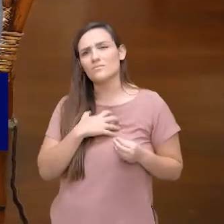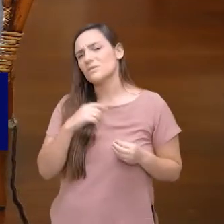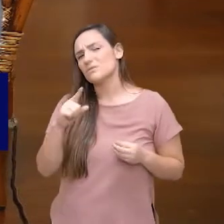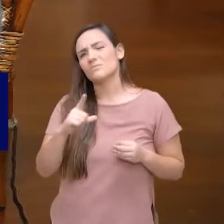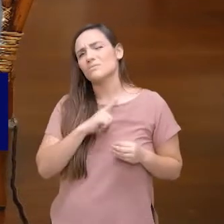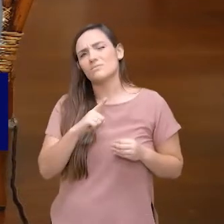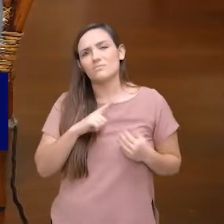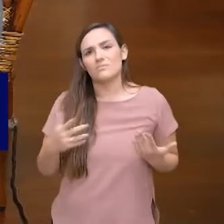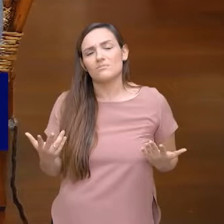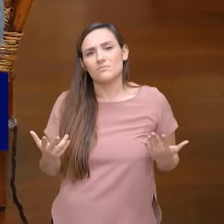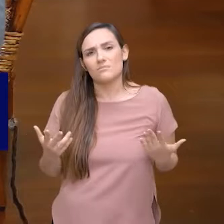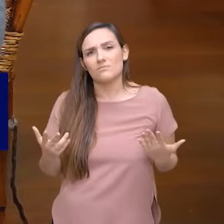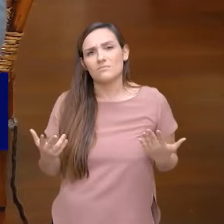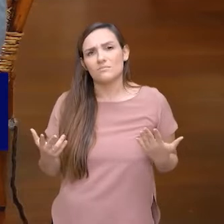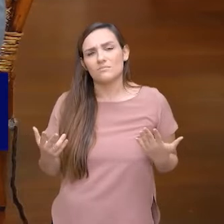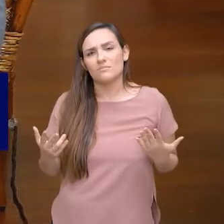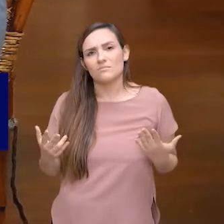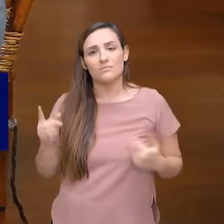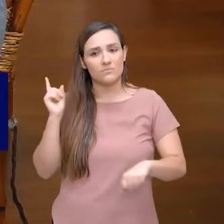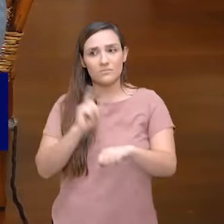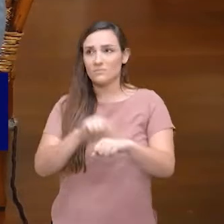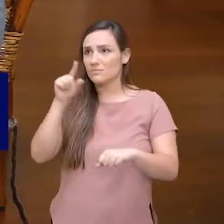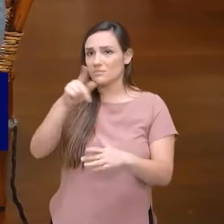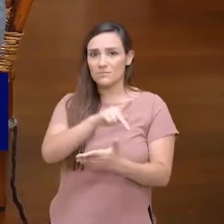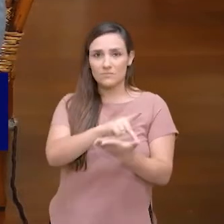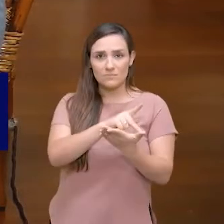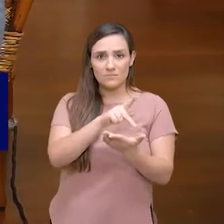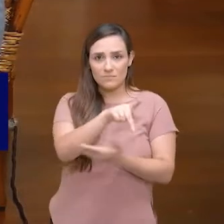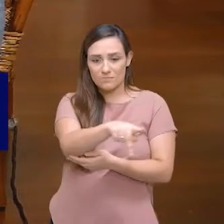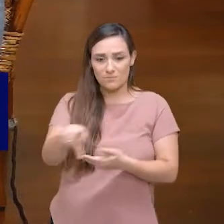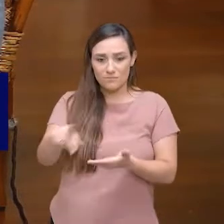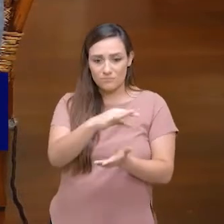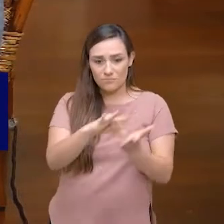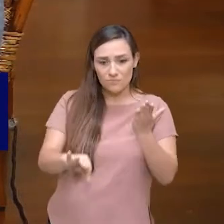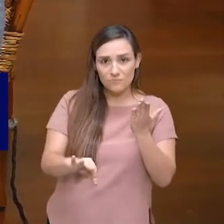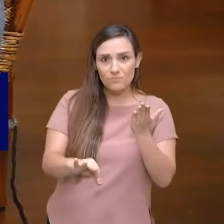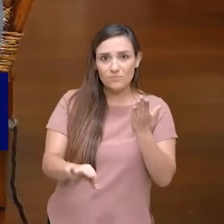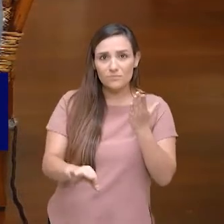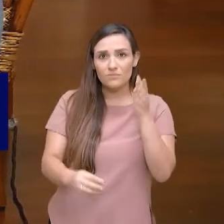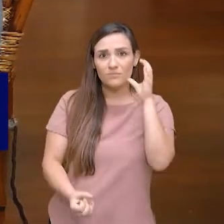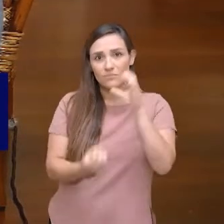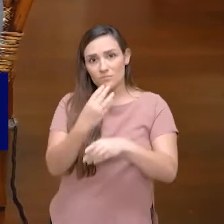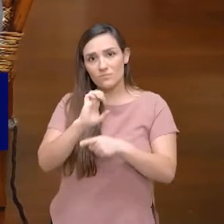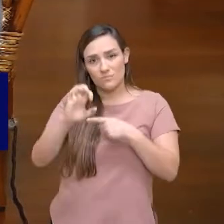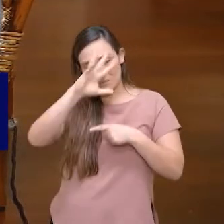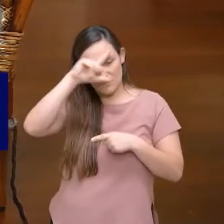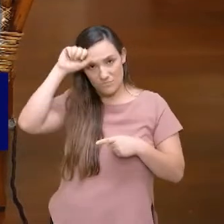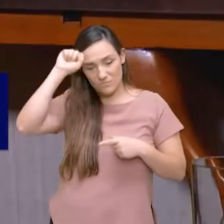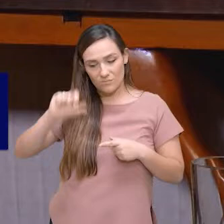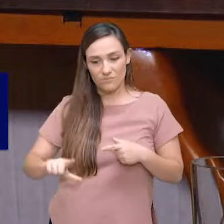consegue recordar, passar aqui para a gente, o teu sentimento quando Ernesto Geisel assinou, criando